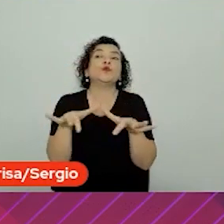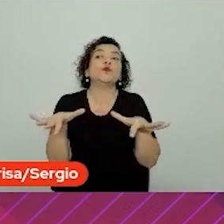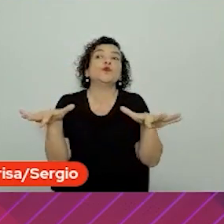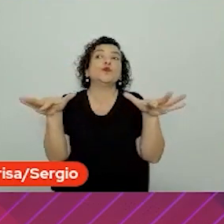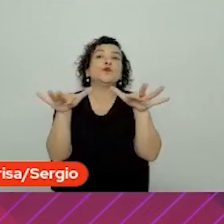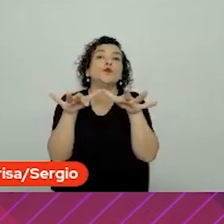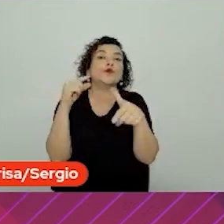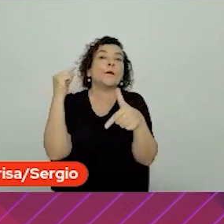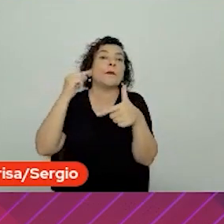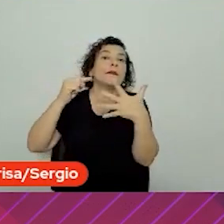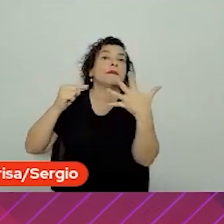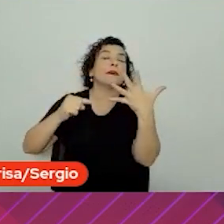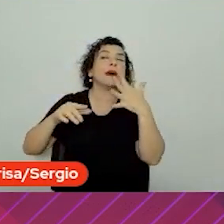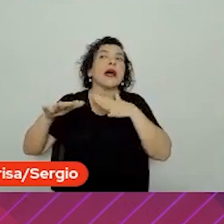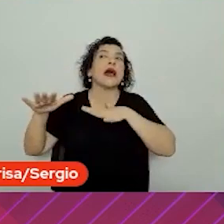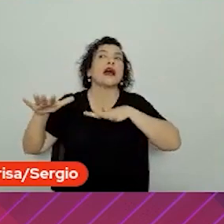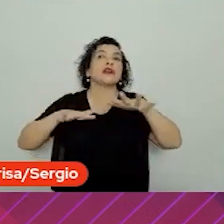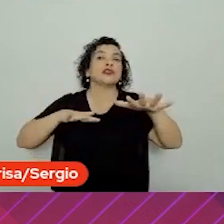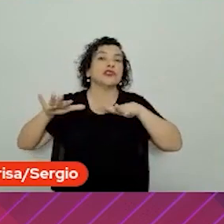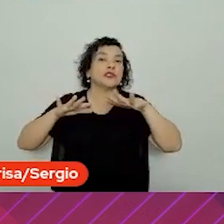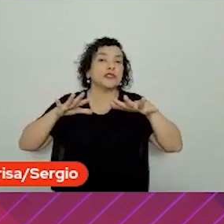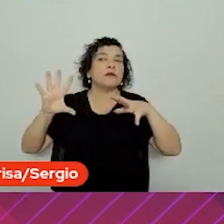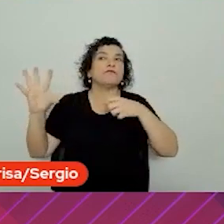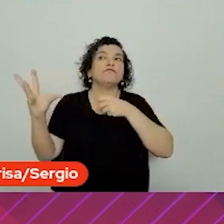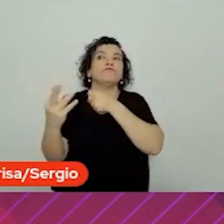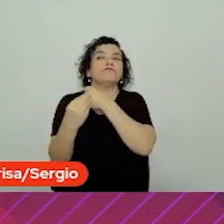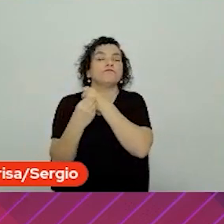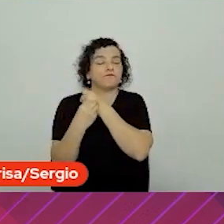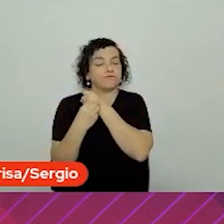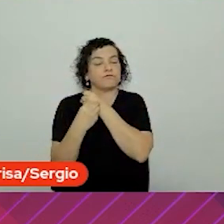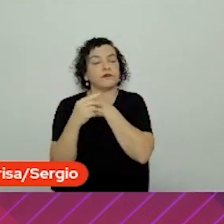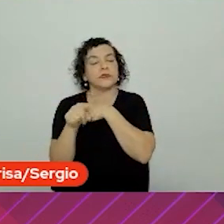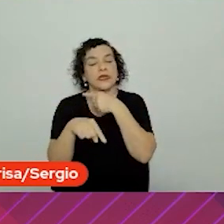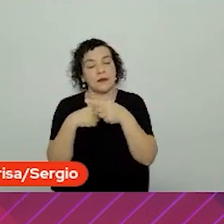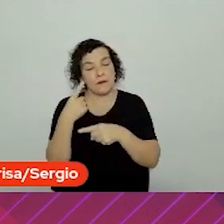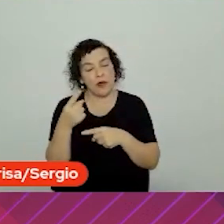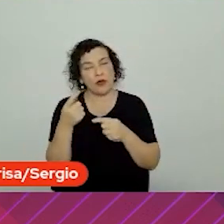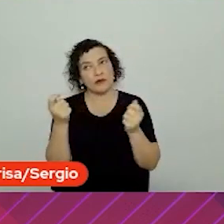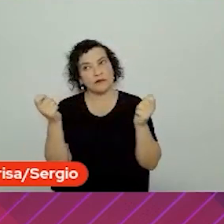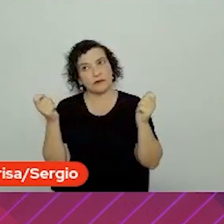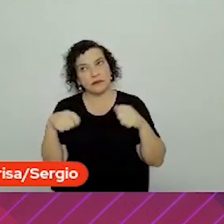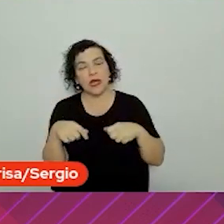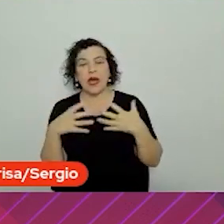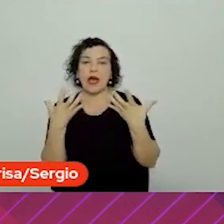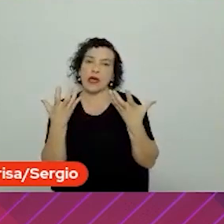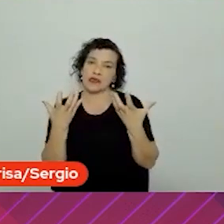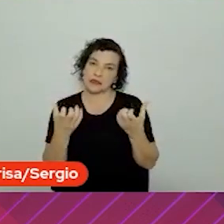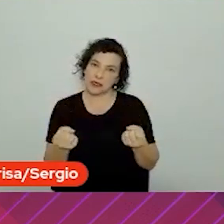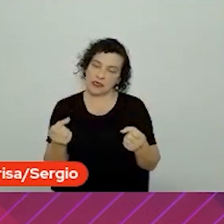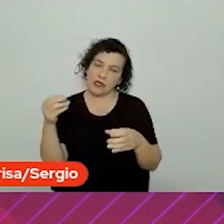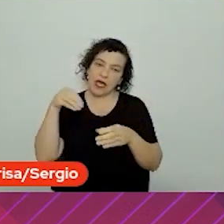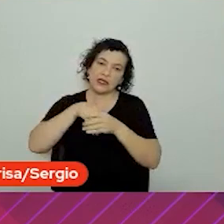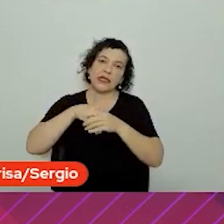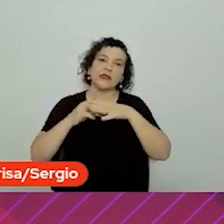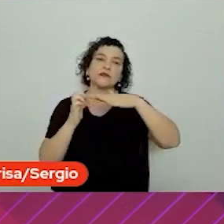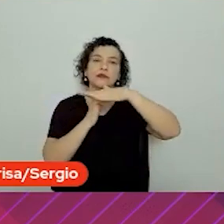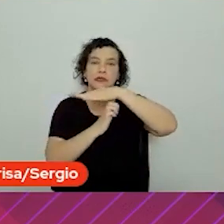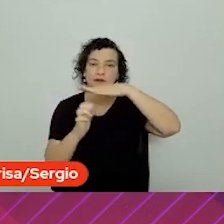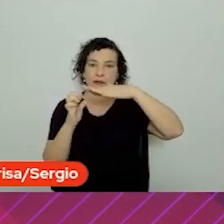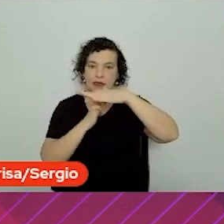propriamente dito, e aí a gente vê o que que a gente vai melhor adotar de acordo com o nosso contexto.